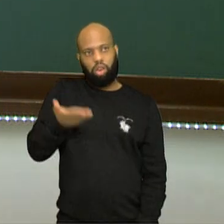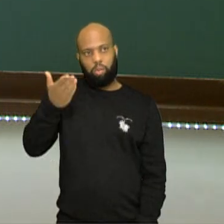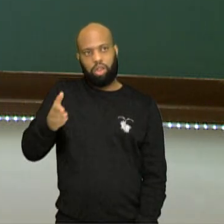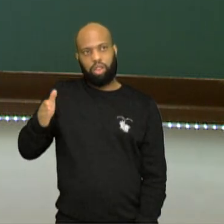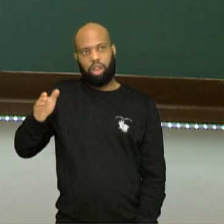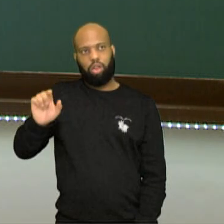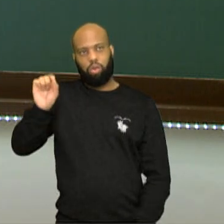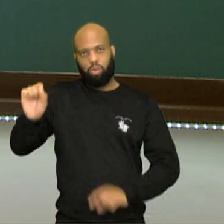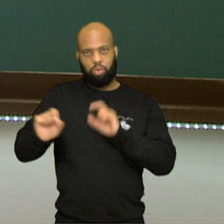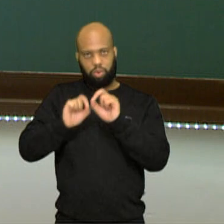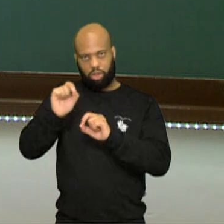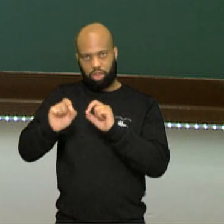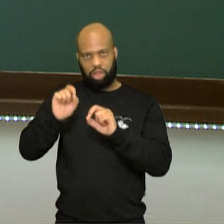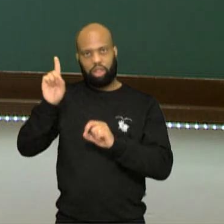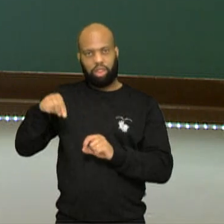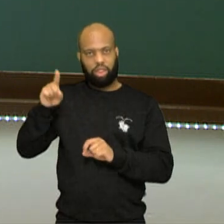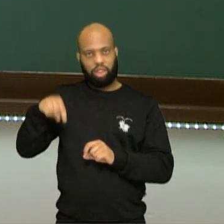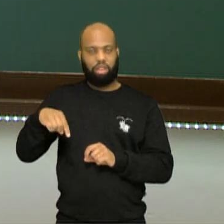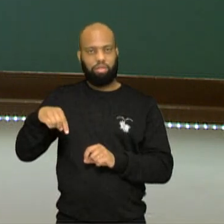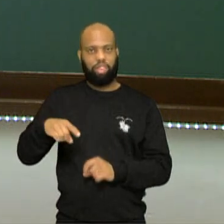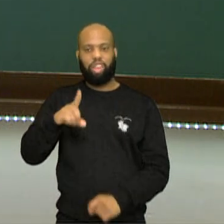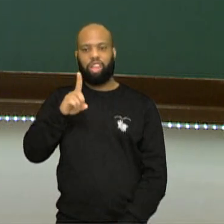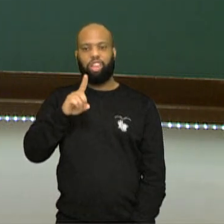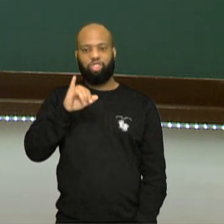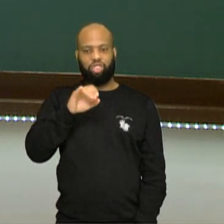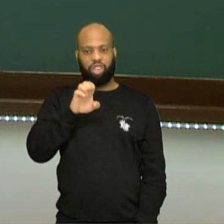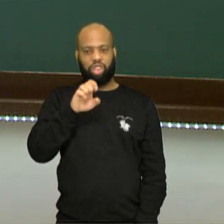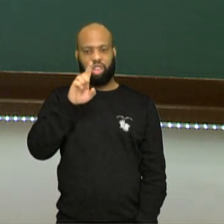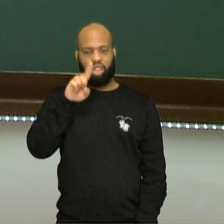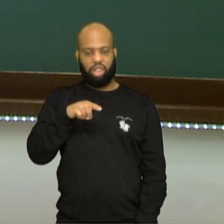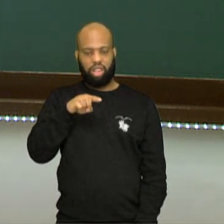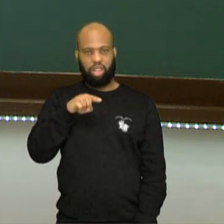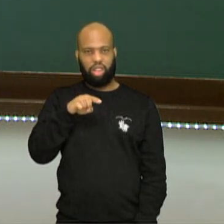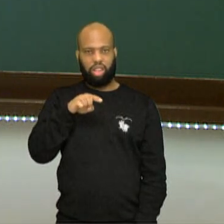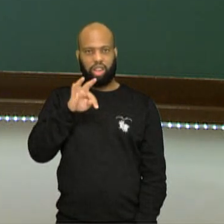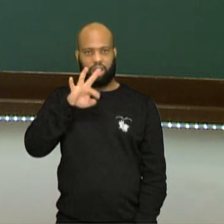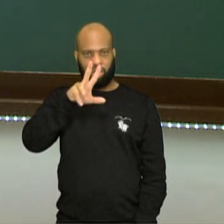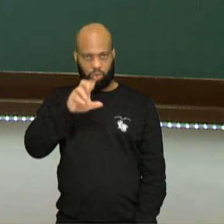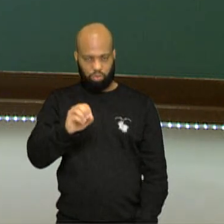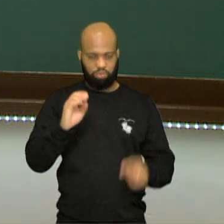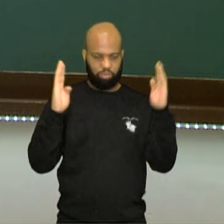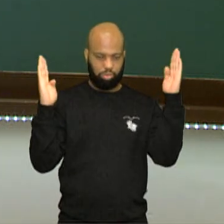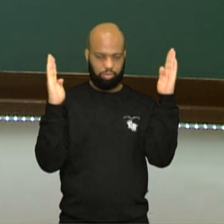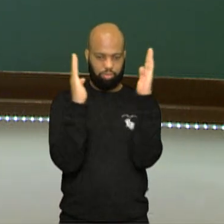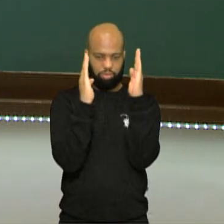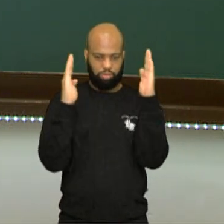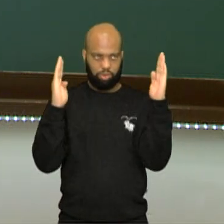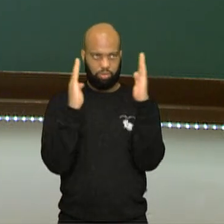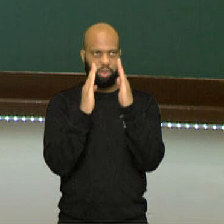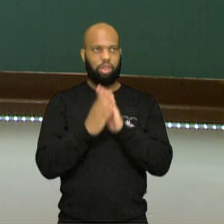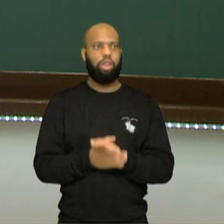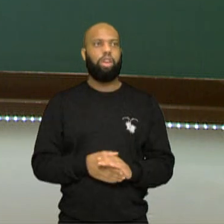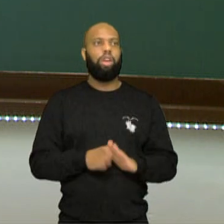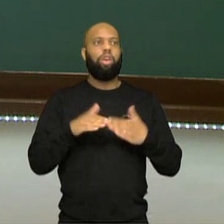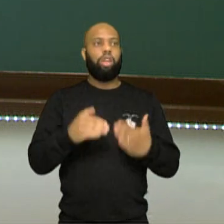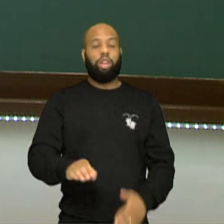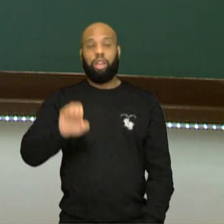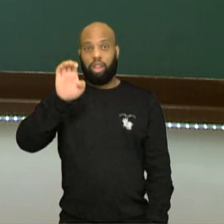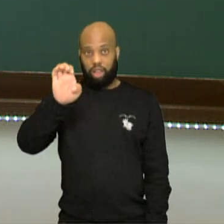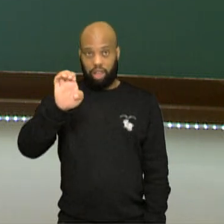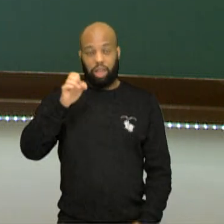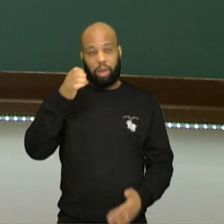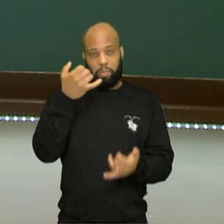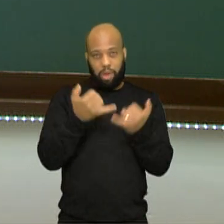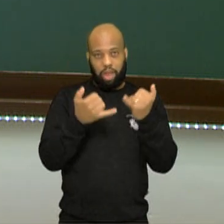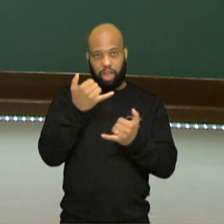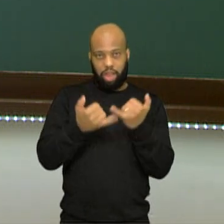quer. Bom, a permissividade elétrica do ar é muito próxima do vácuo, que é 8,9